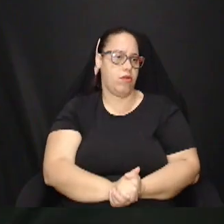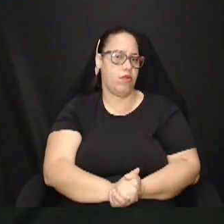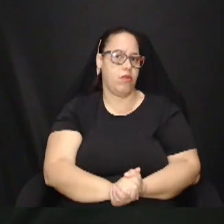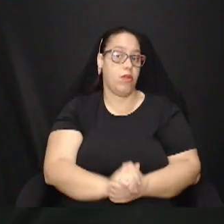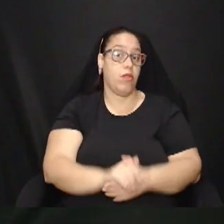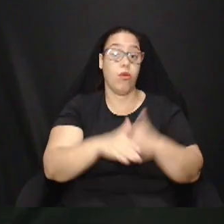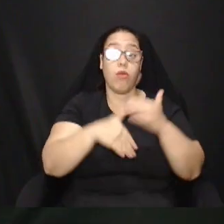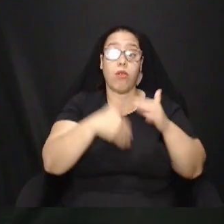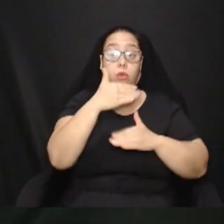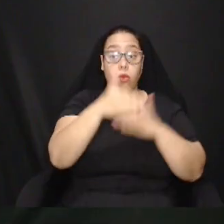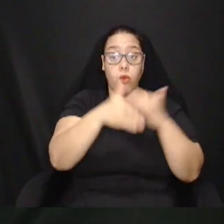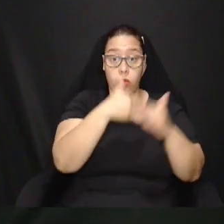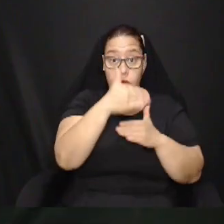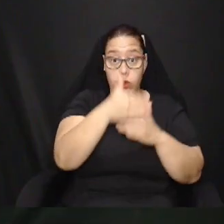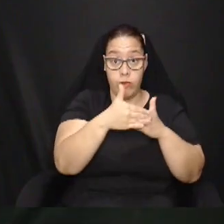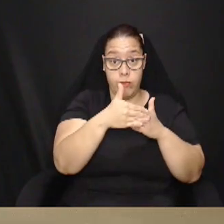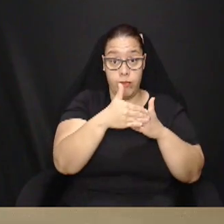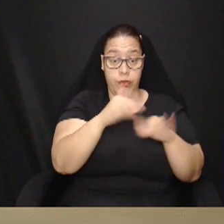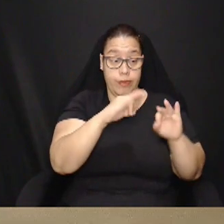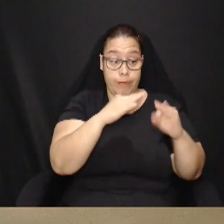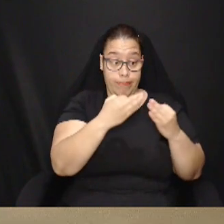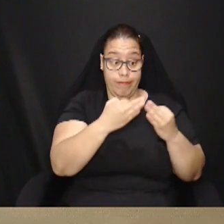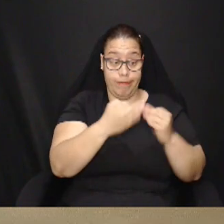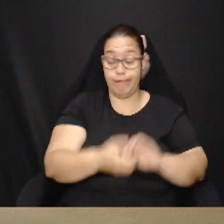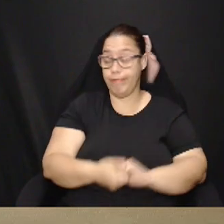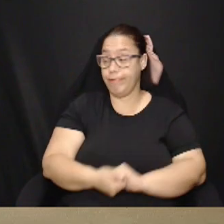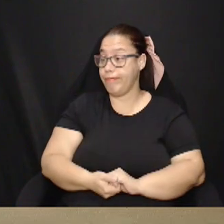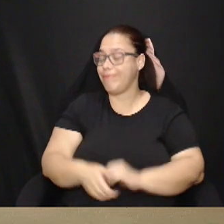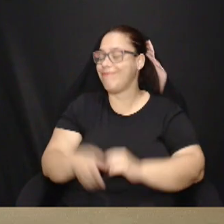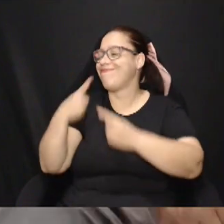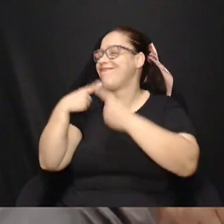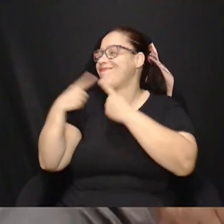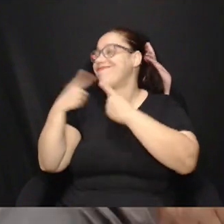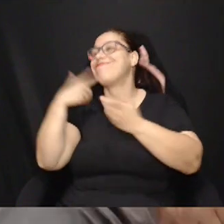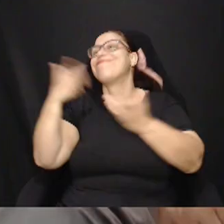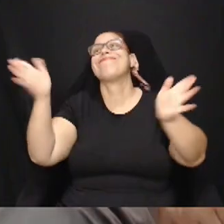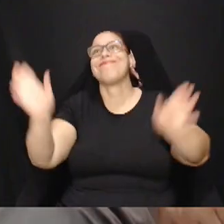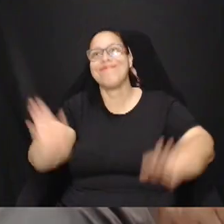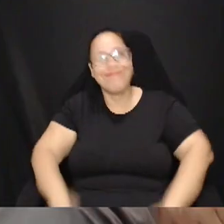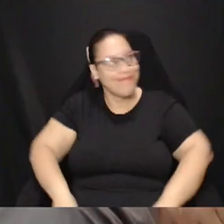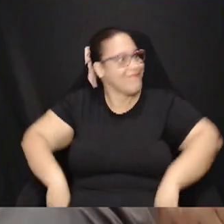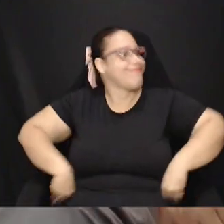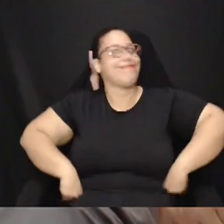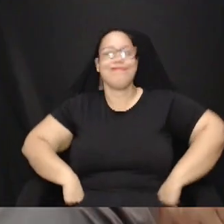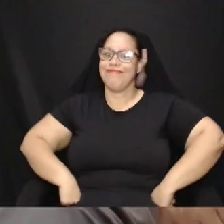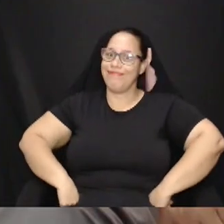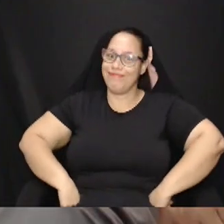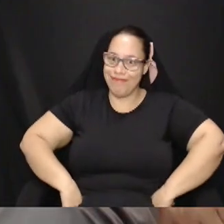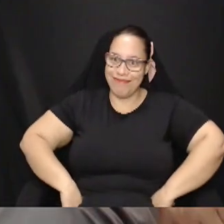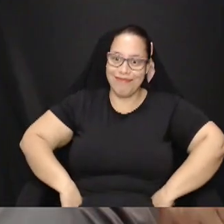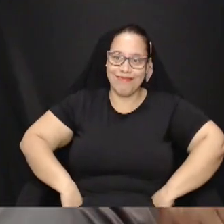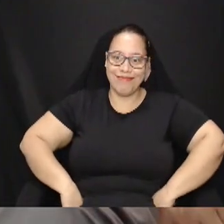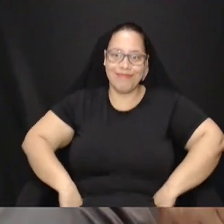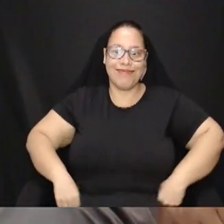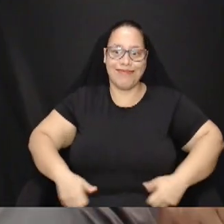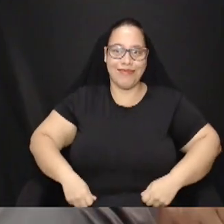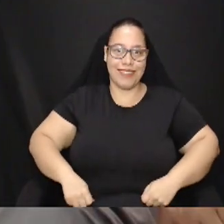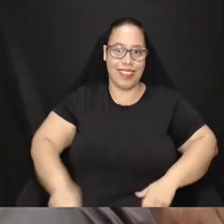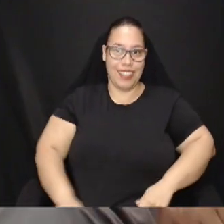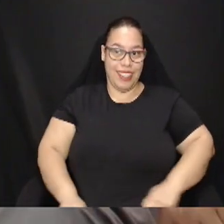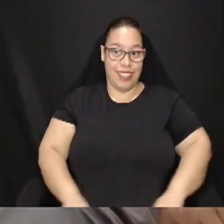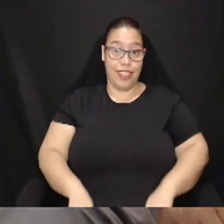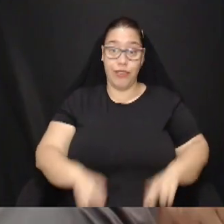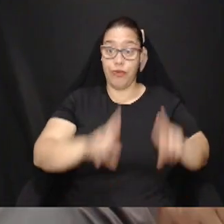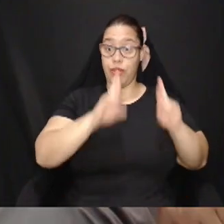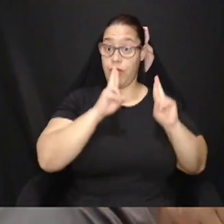da construção de uma família? Diálogo. Acho que eu sou uma grande otimista entre o diálogo e